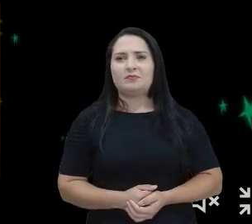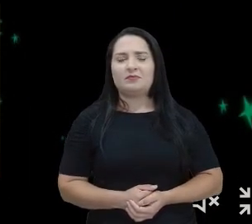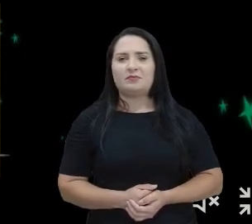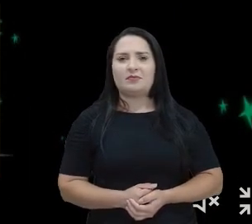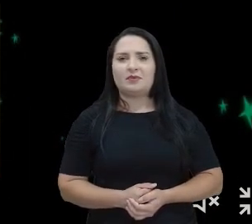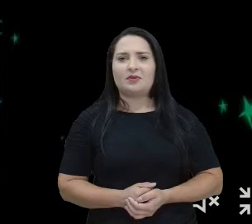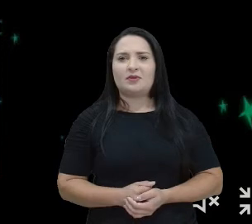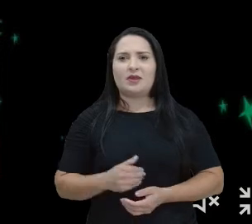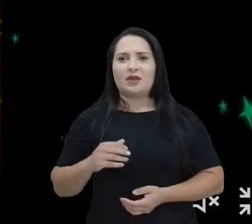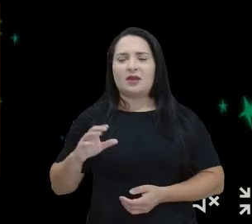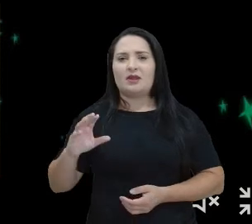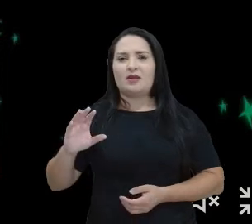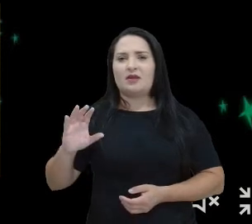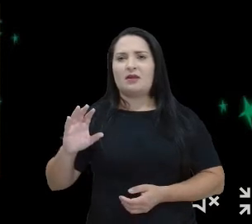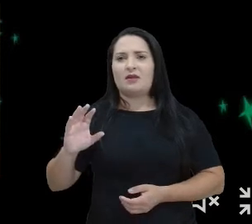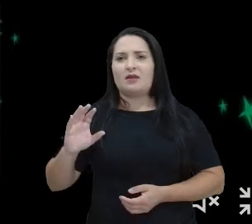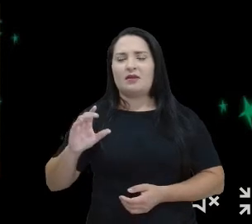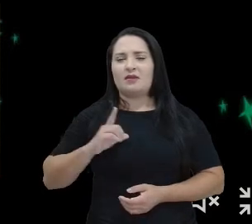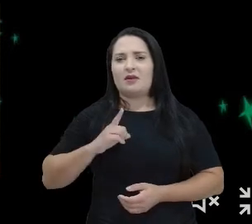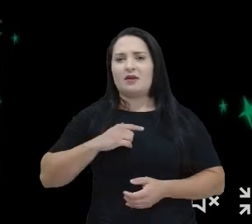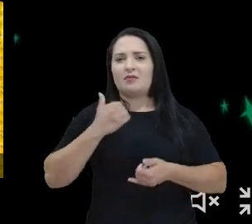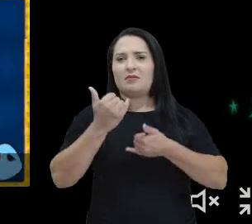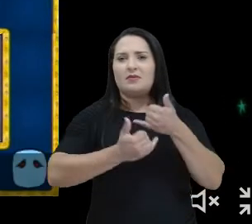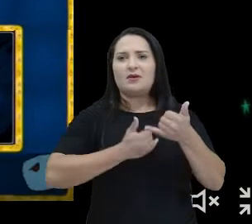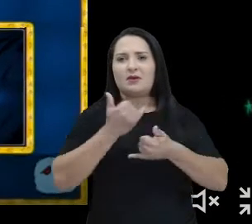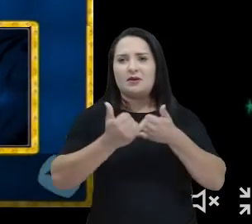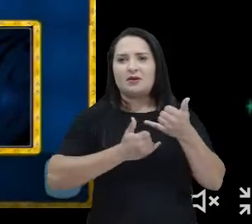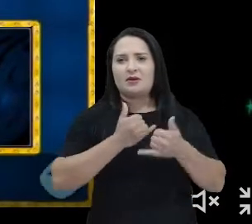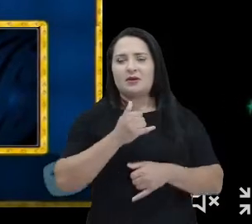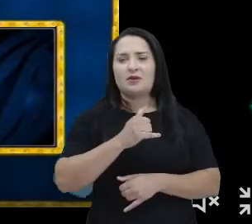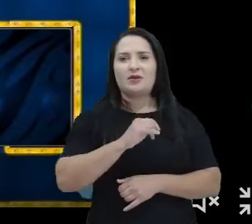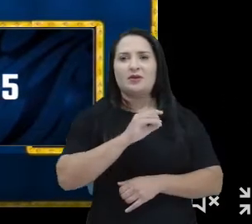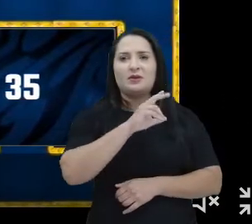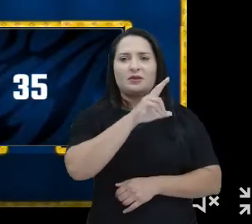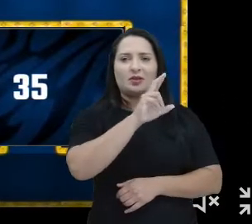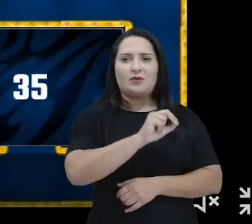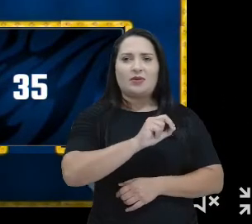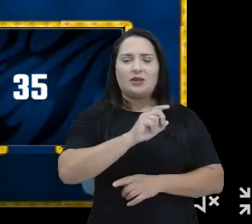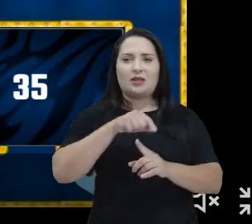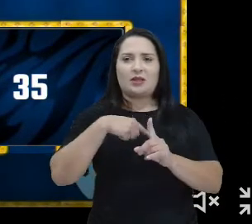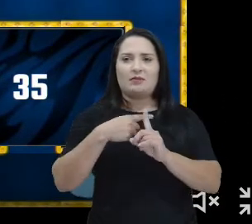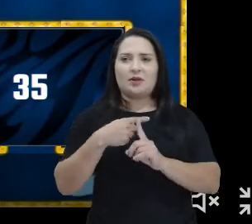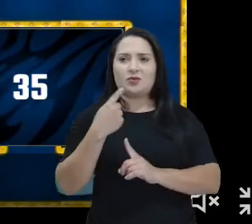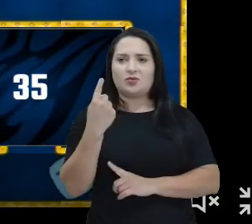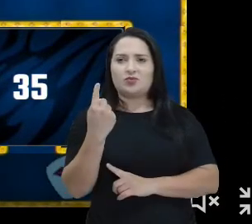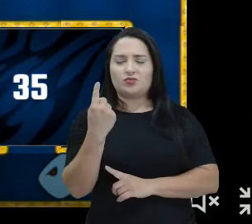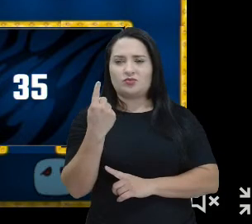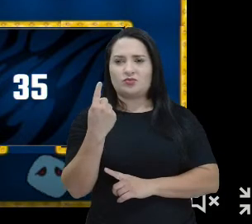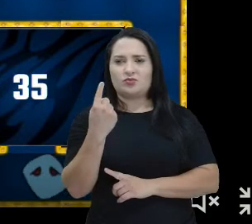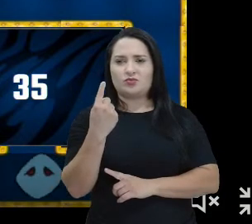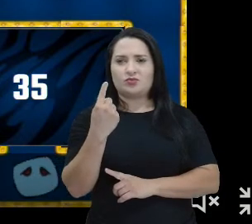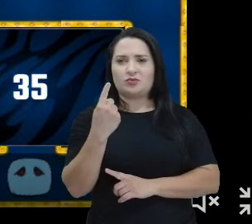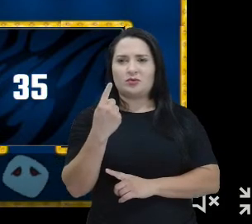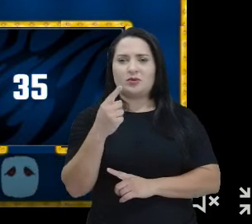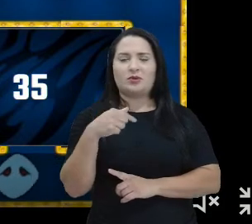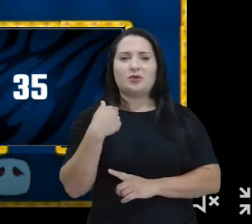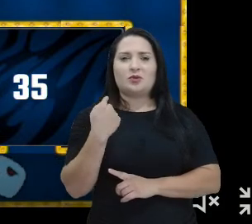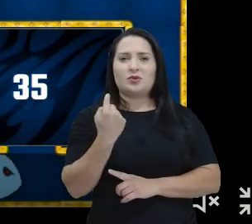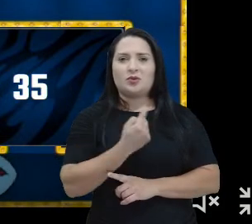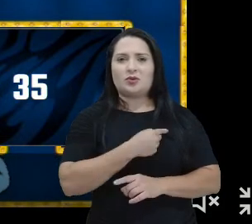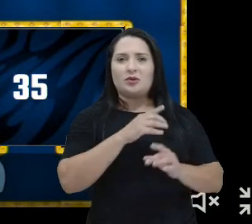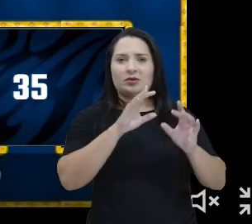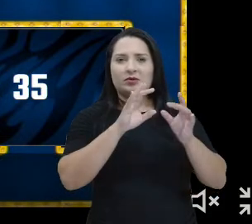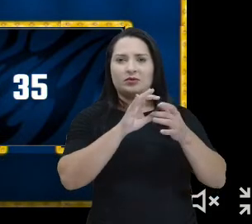come-come, ó. Esse é o número 50 mais 1. A gente decompôs ele dessa